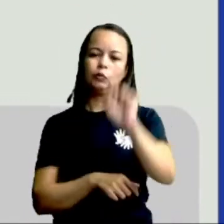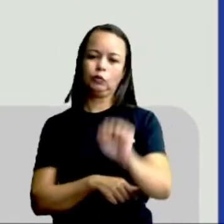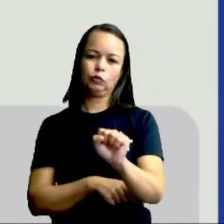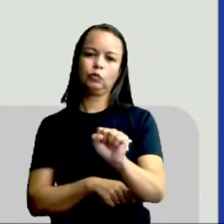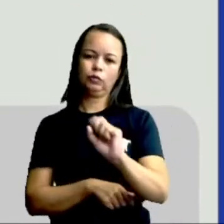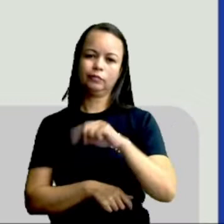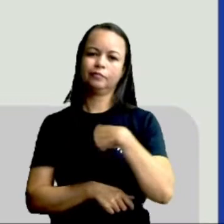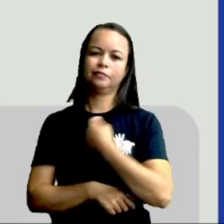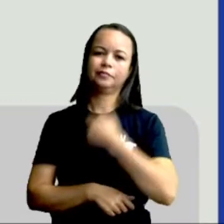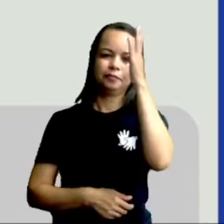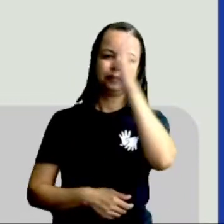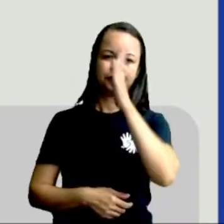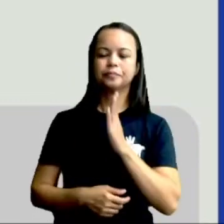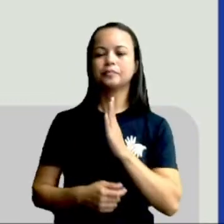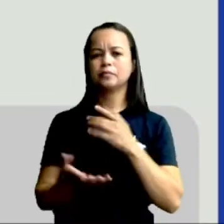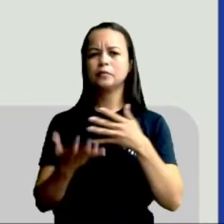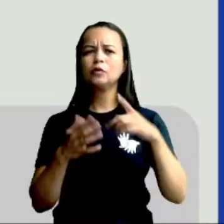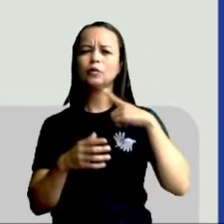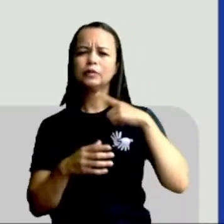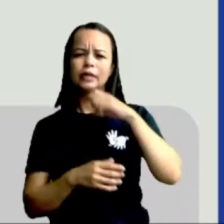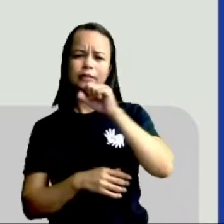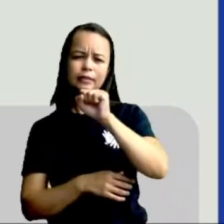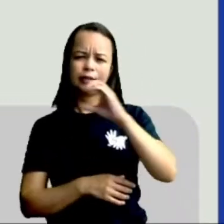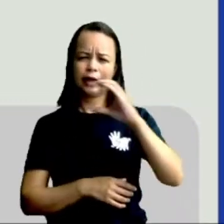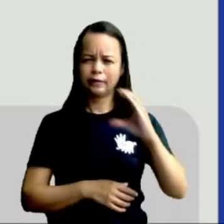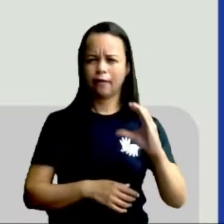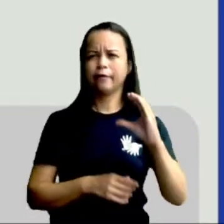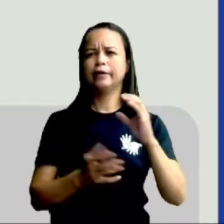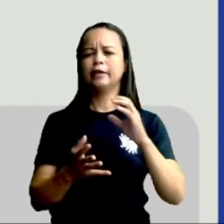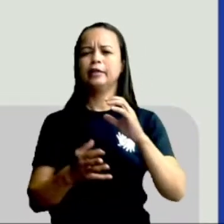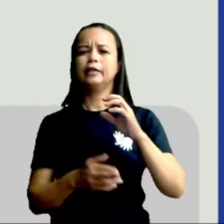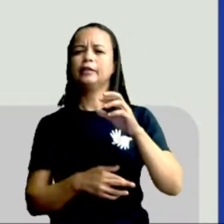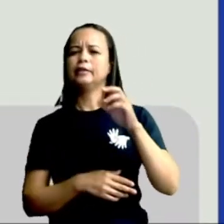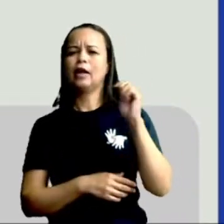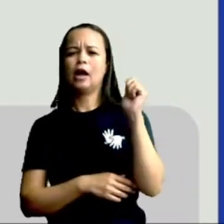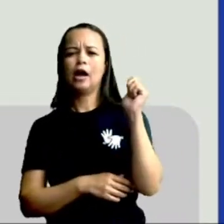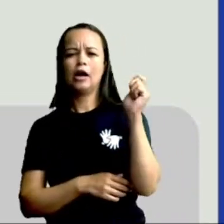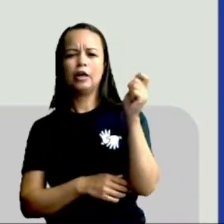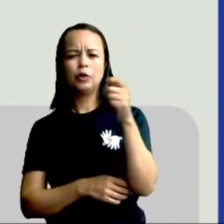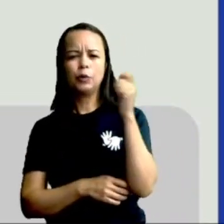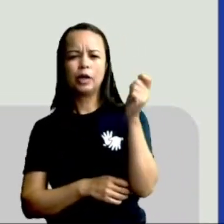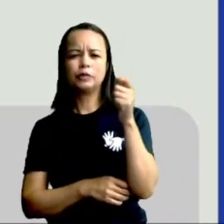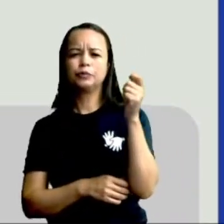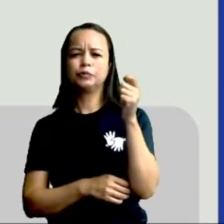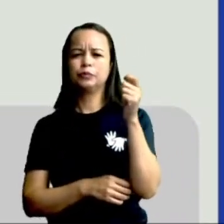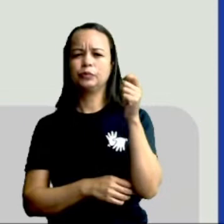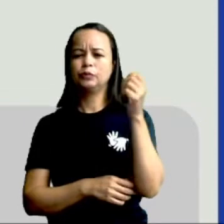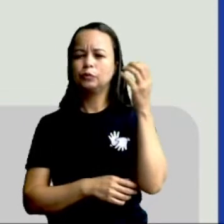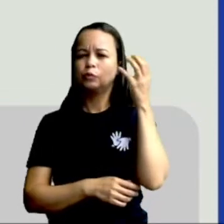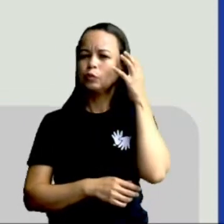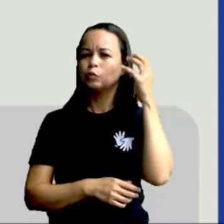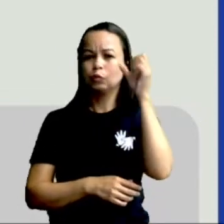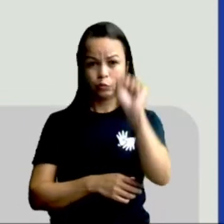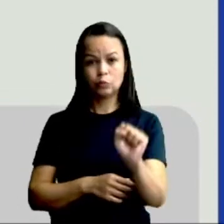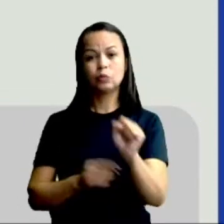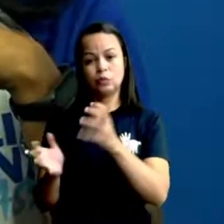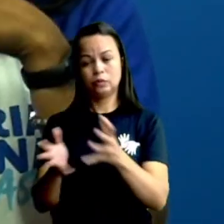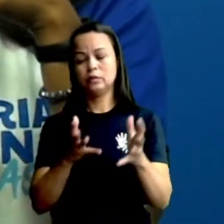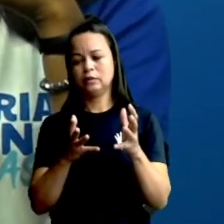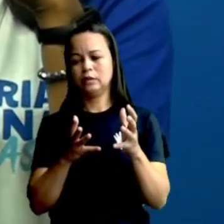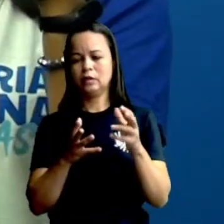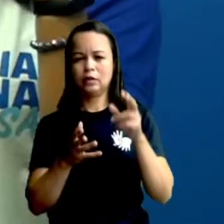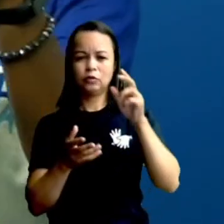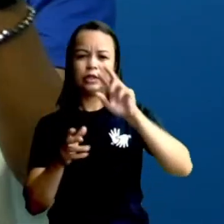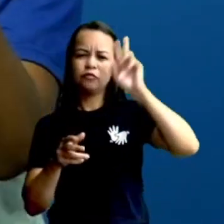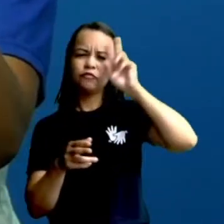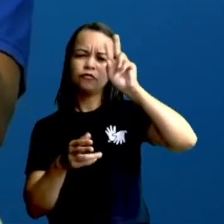nosso Brasil, onde fica ali Santa Catarina, Rio Grande do Sul. Onde tem toda uma história. Lembra das aulas de